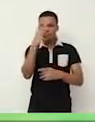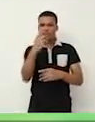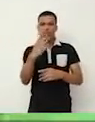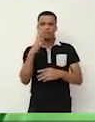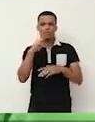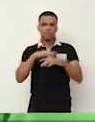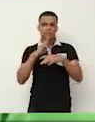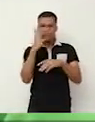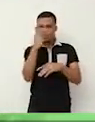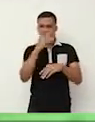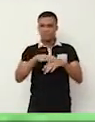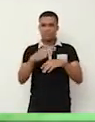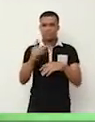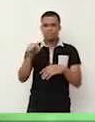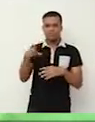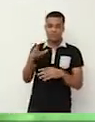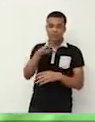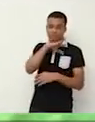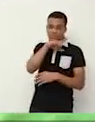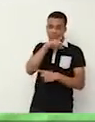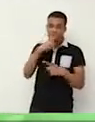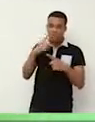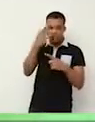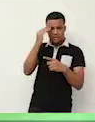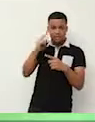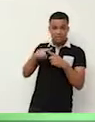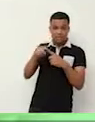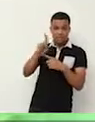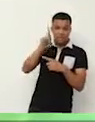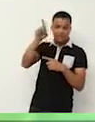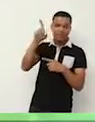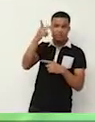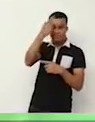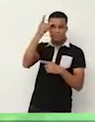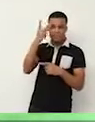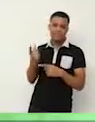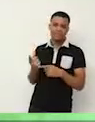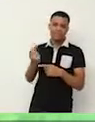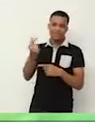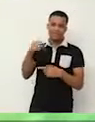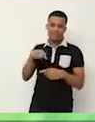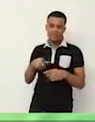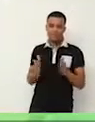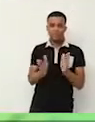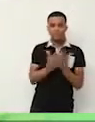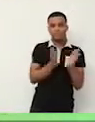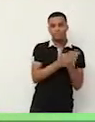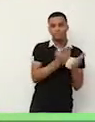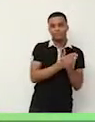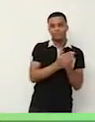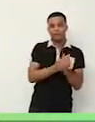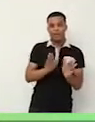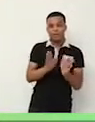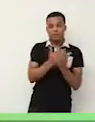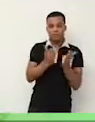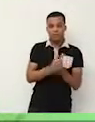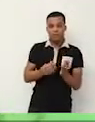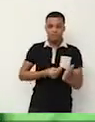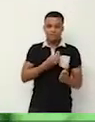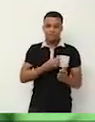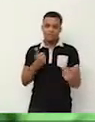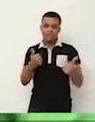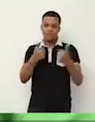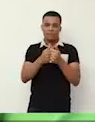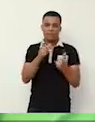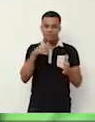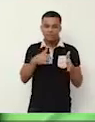tão maravilhoso. E aqui ficou desse jeito. Você sabe por quê? Porque lá pra baixo mora rico. Aqui mora pobre. Os pobres têm que vir na beirada do